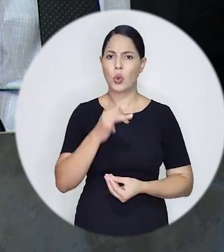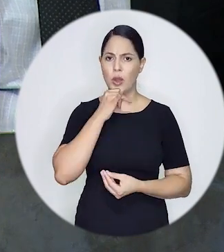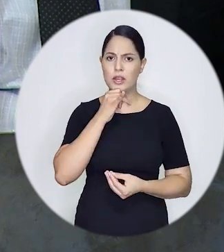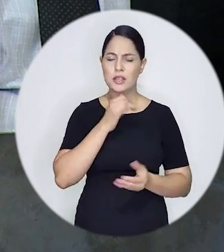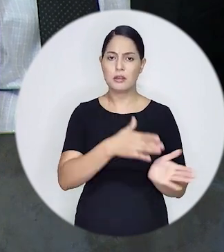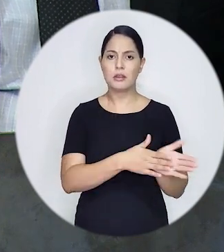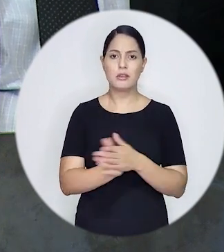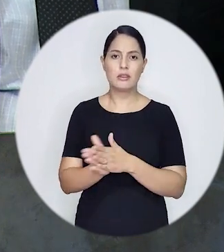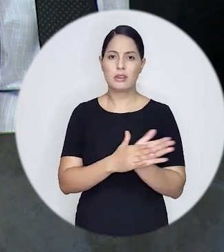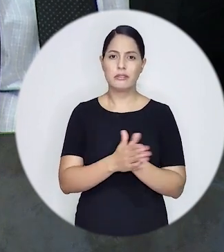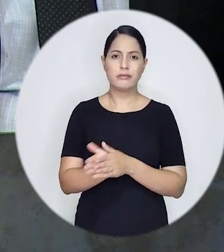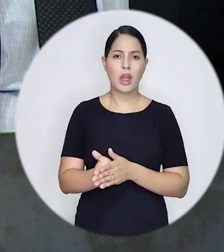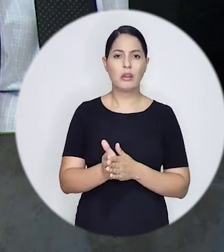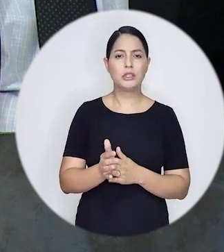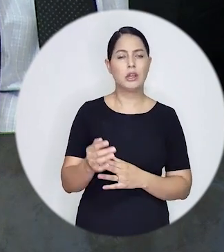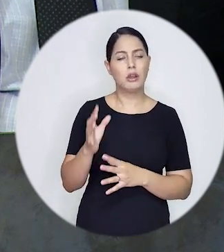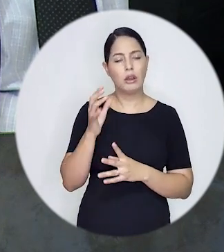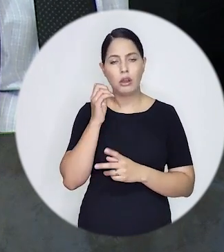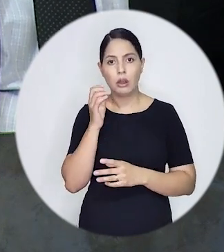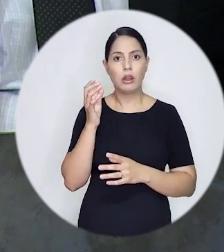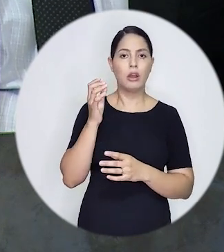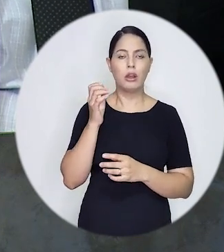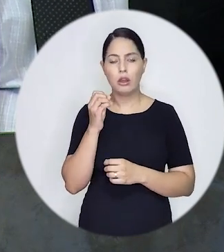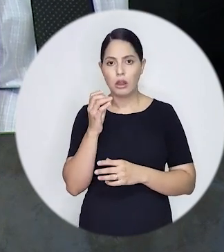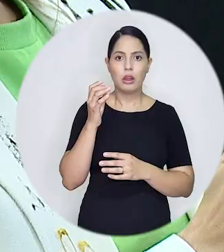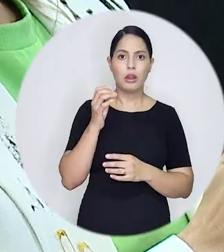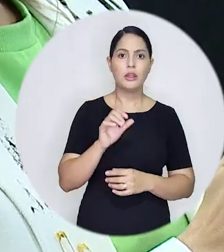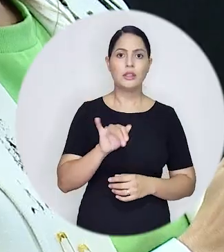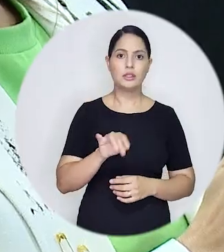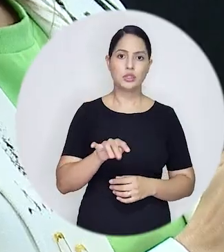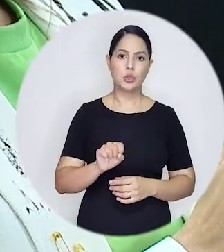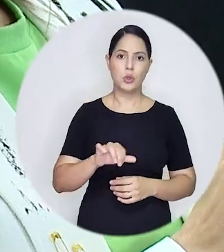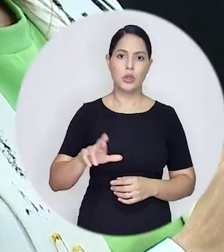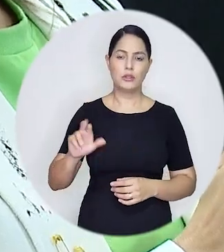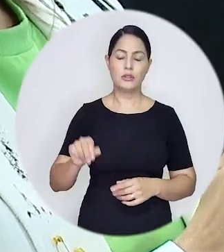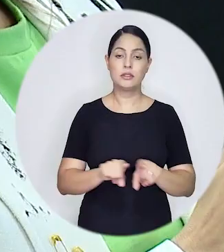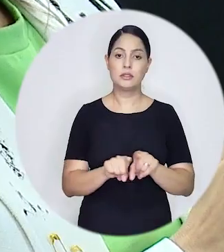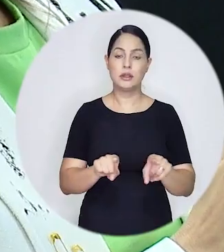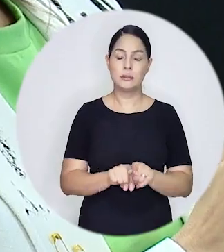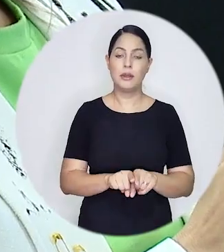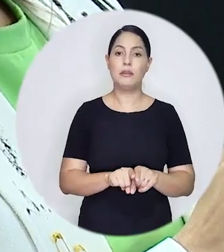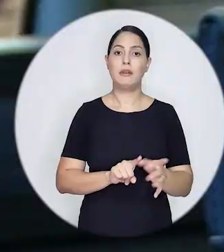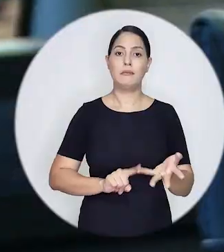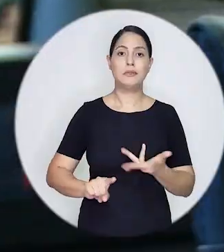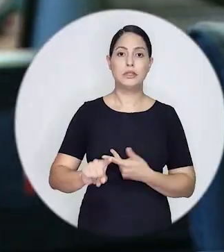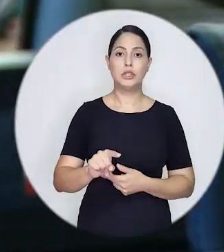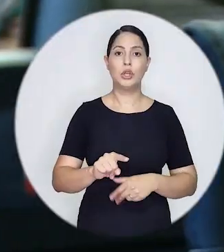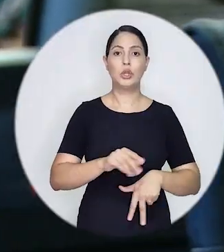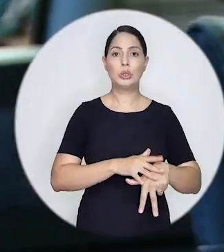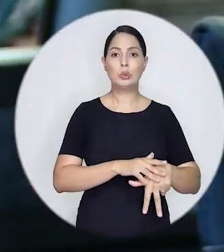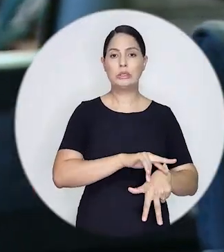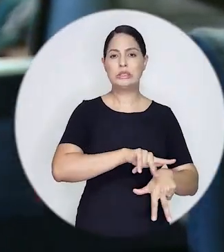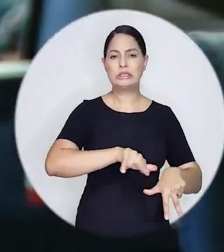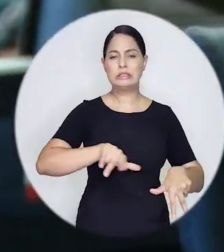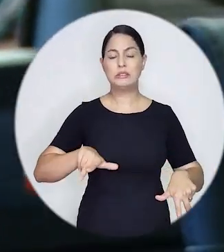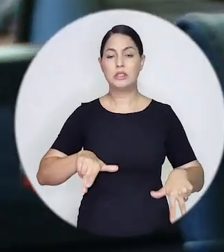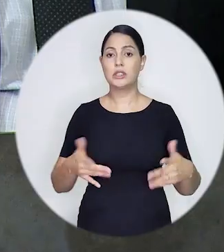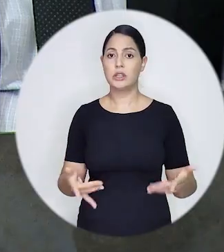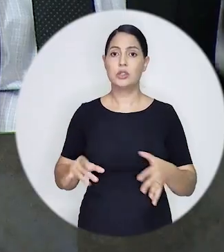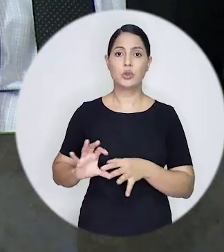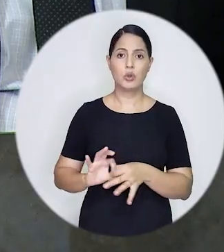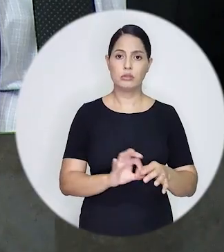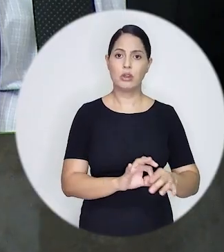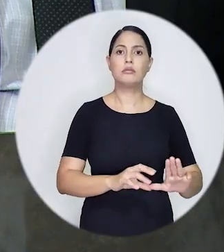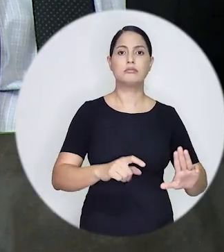dicionário. Medo de parecer impopular perante a opinião publicada também não faz parte